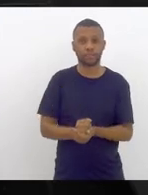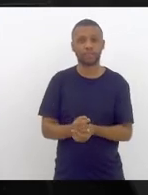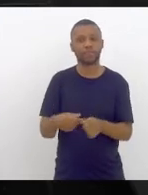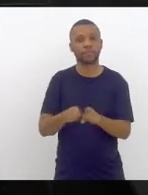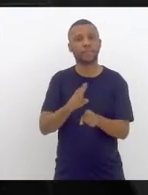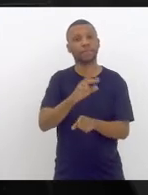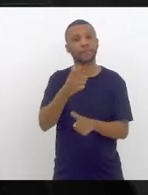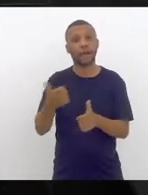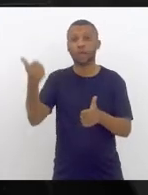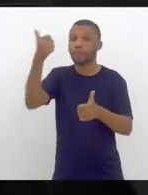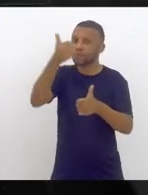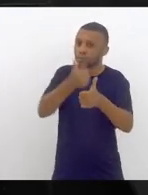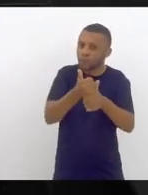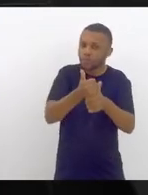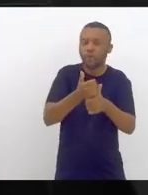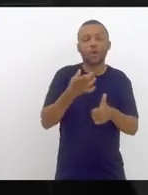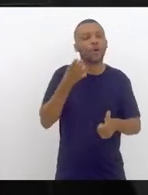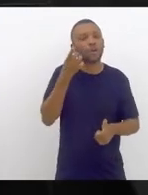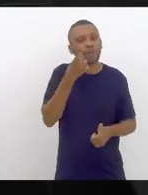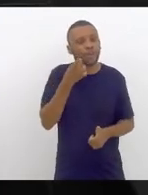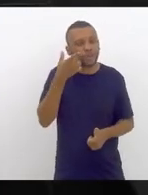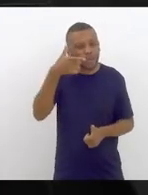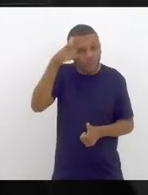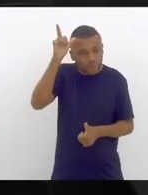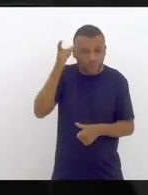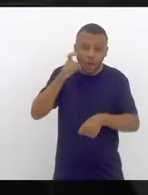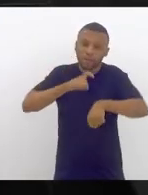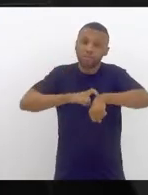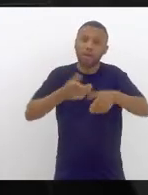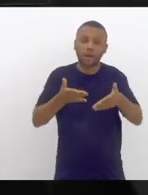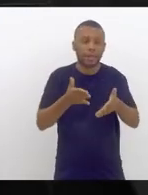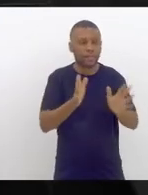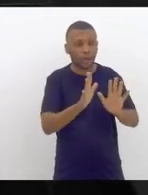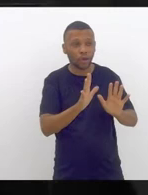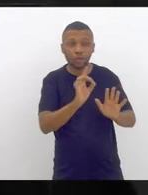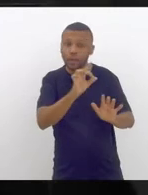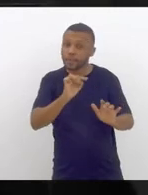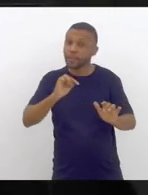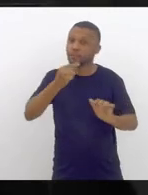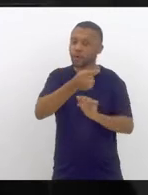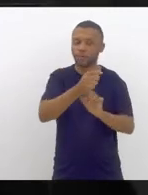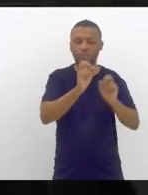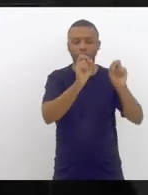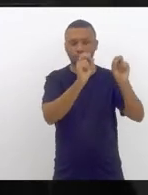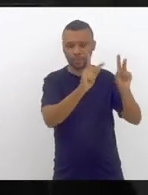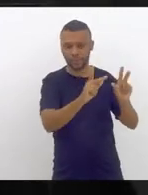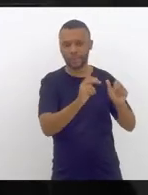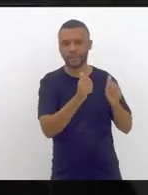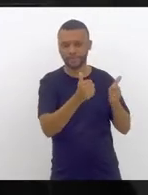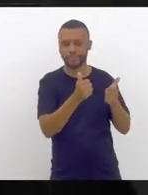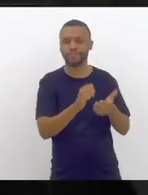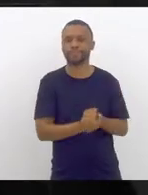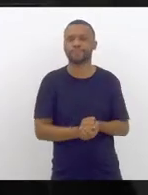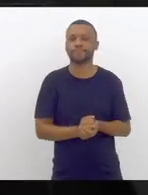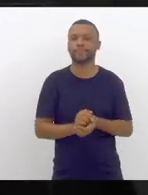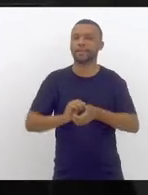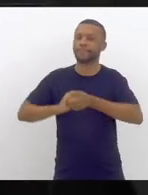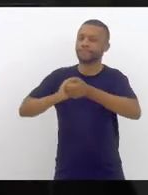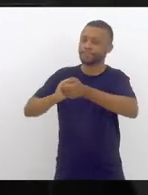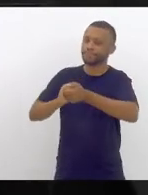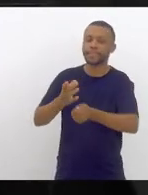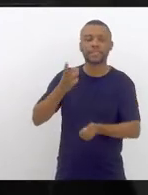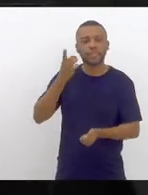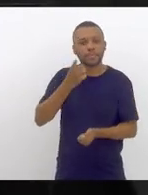pelo Deputado Luiz Paulo nesse momento não só depois Deputado Municipal que eu já